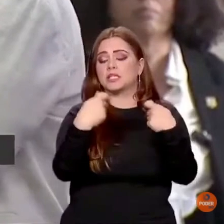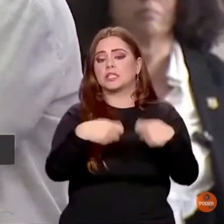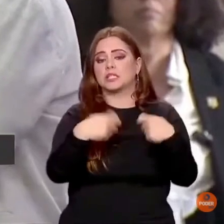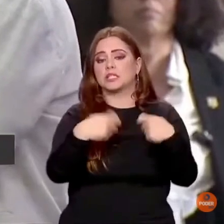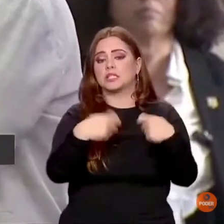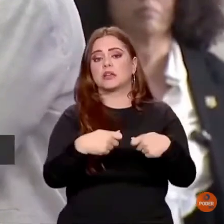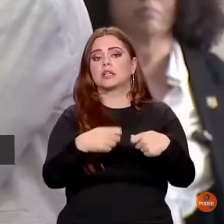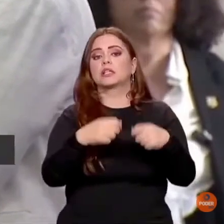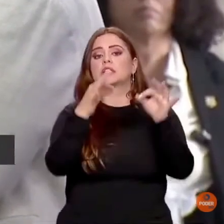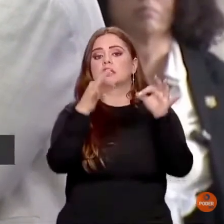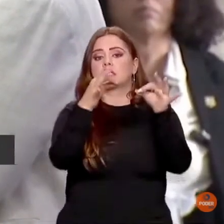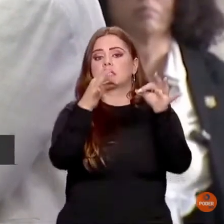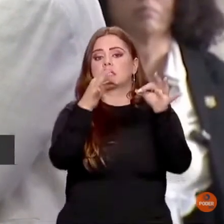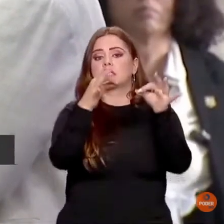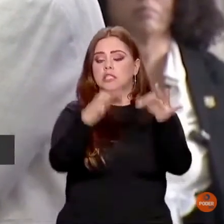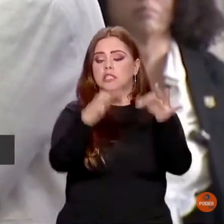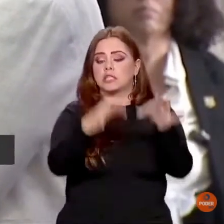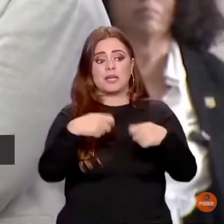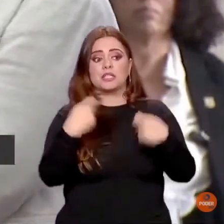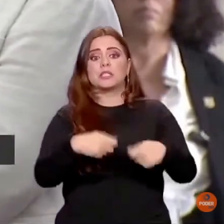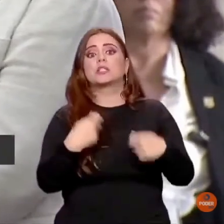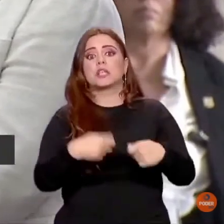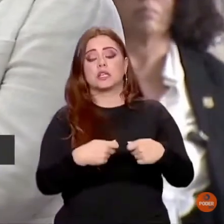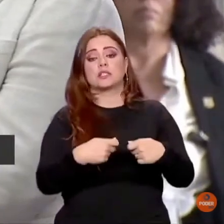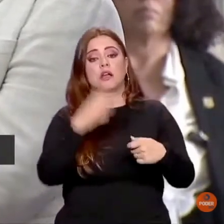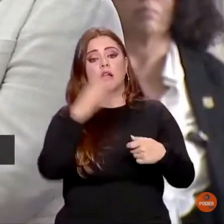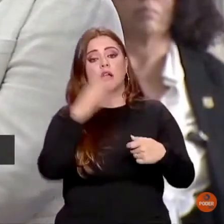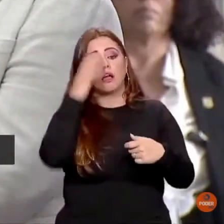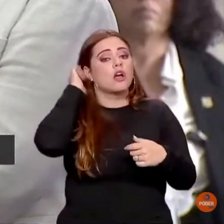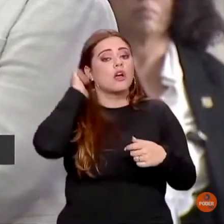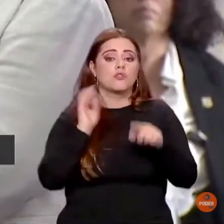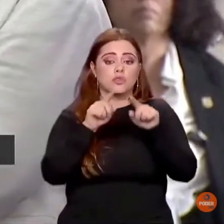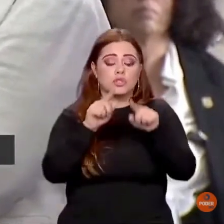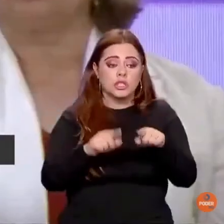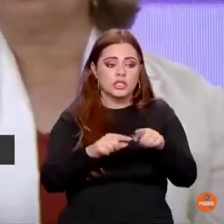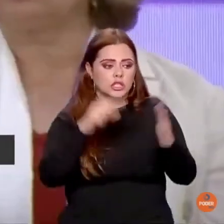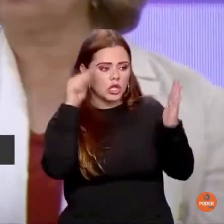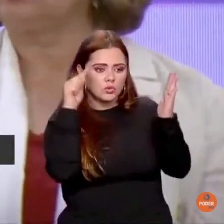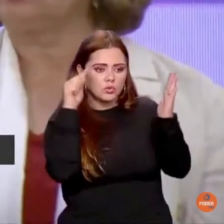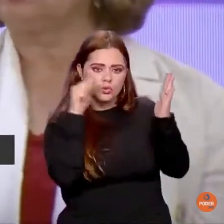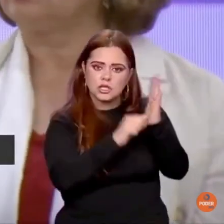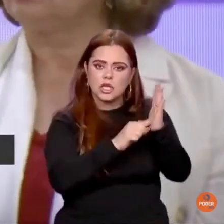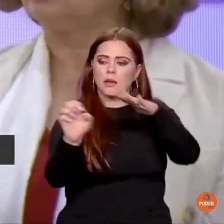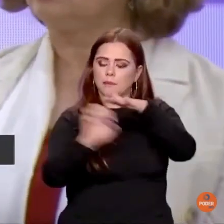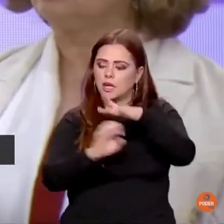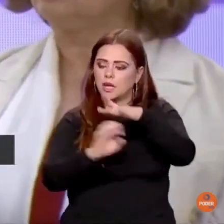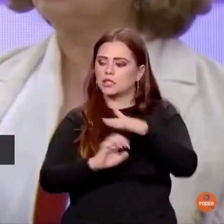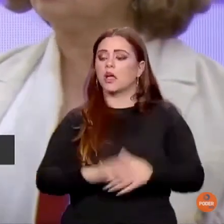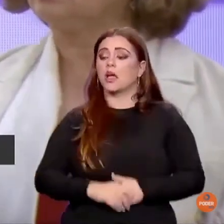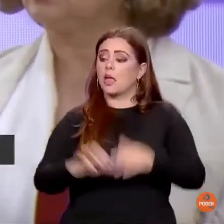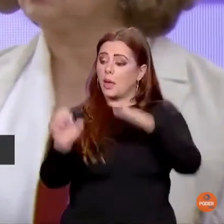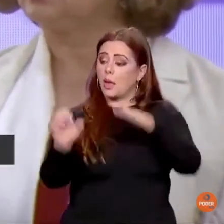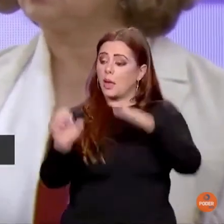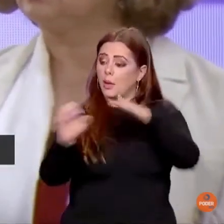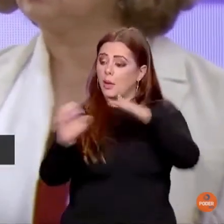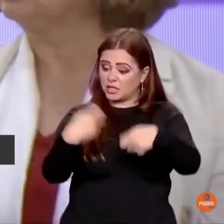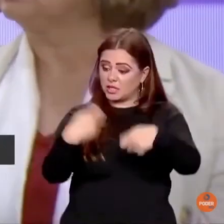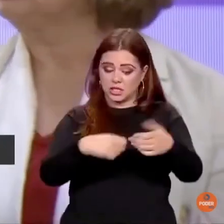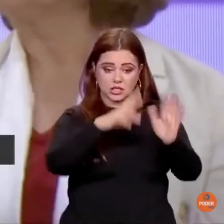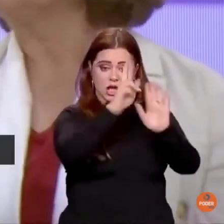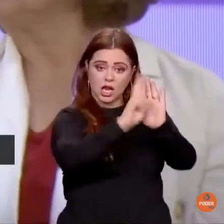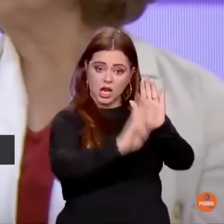que jogar muito duro. Hoje a internet, vocês podem denunciar, os empresários vão ter que fazer relatório, eles vão ter que se